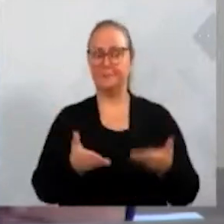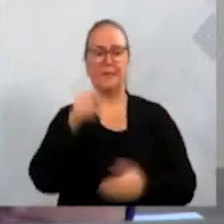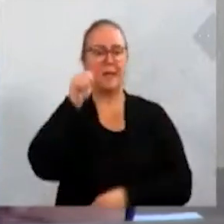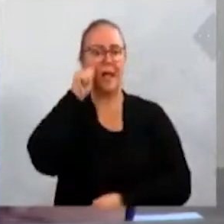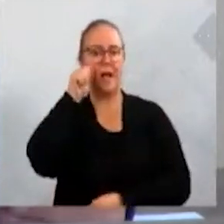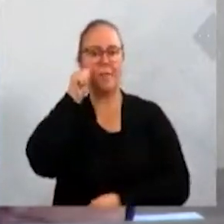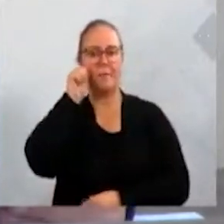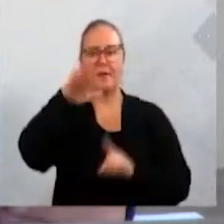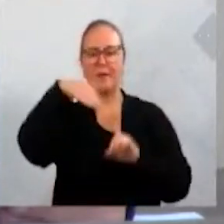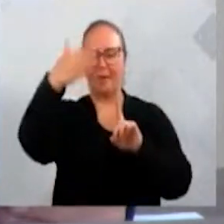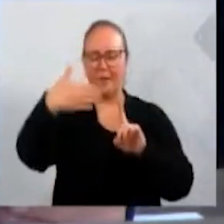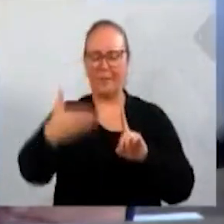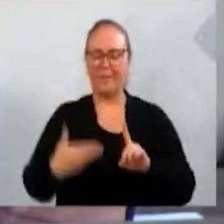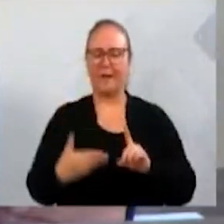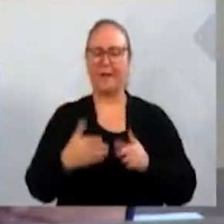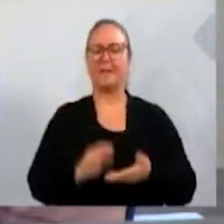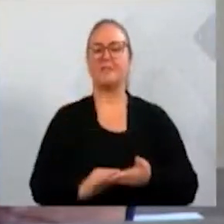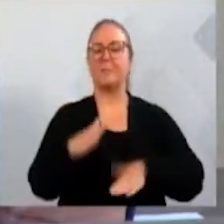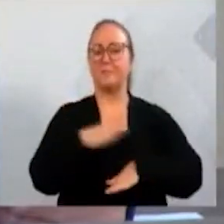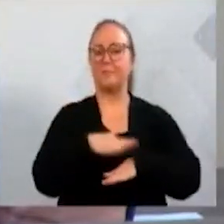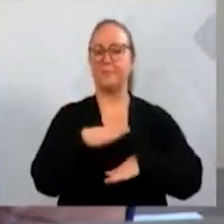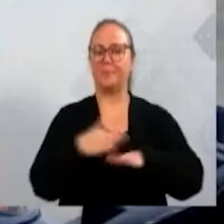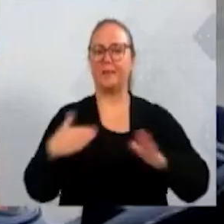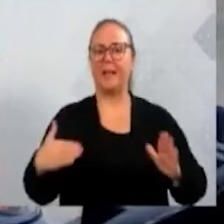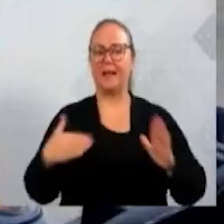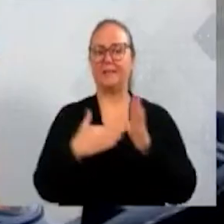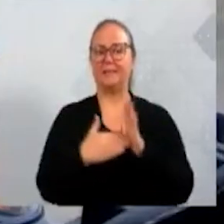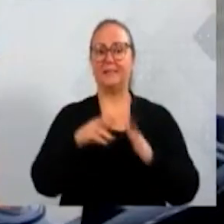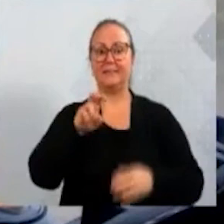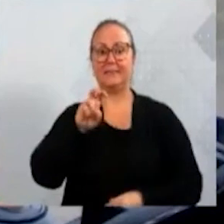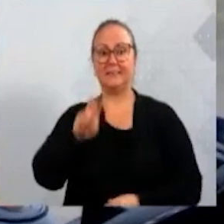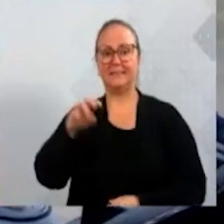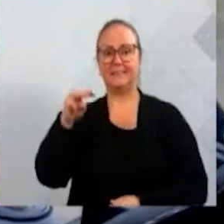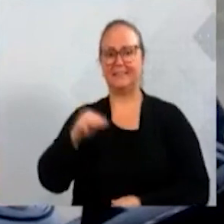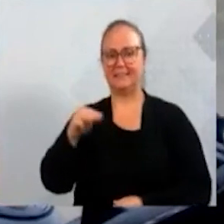prestar a sua homenagem no tempo de até 5 minutos